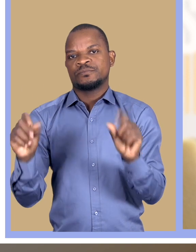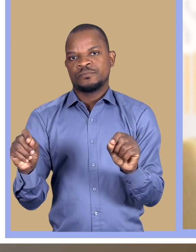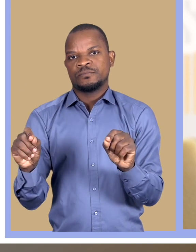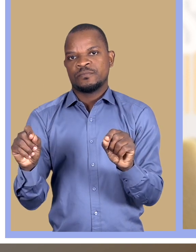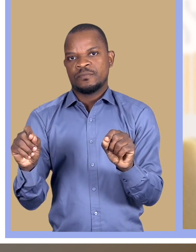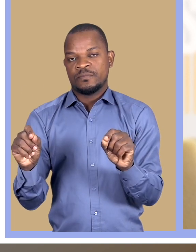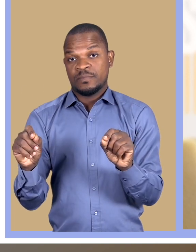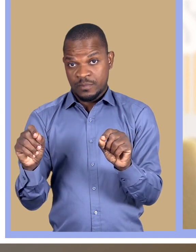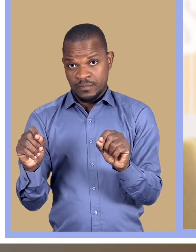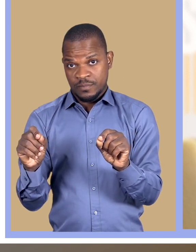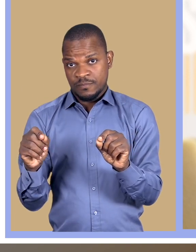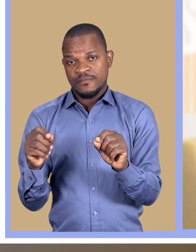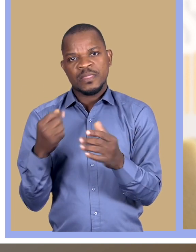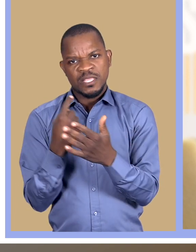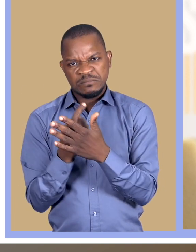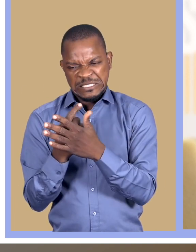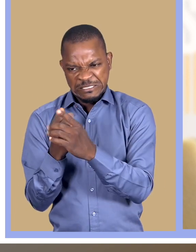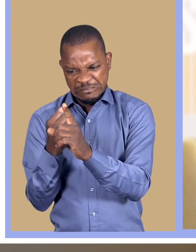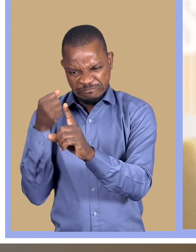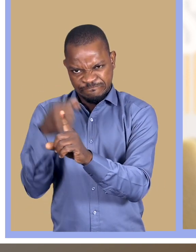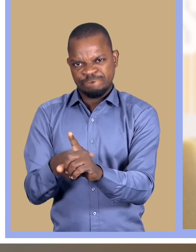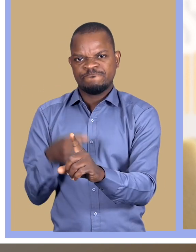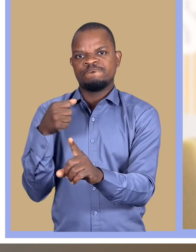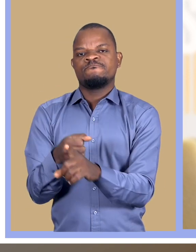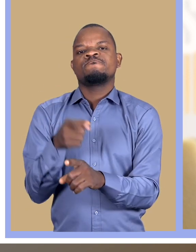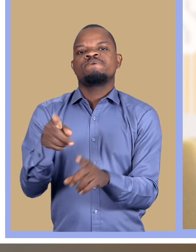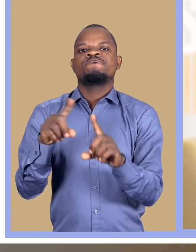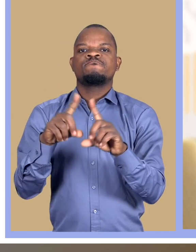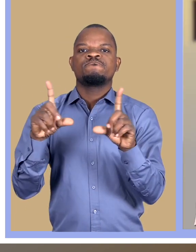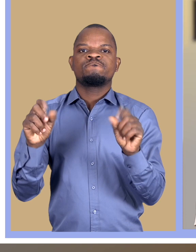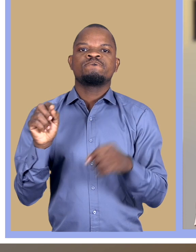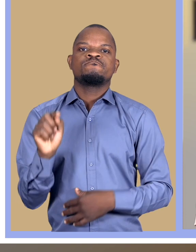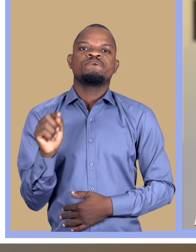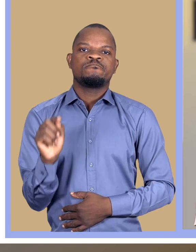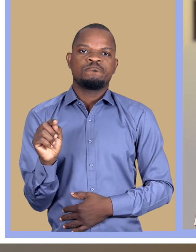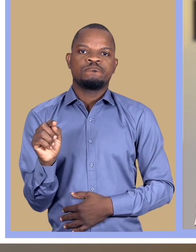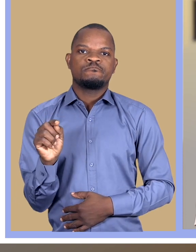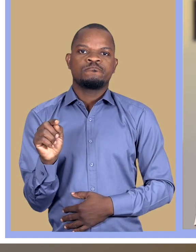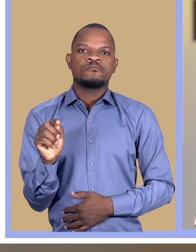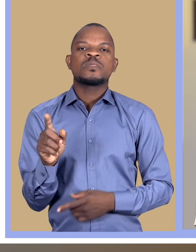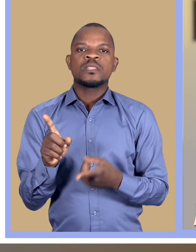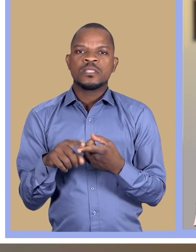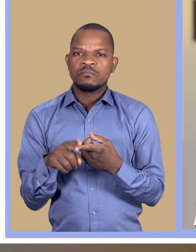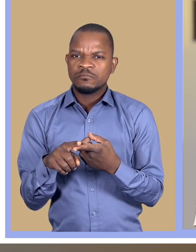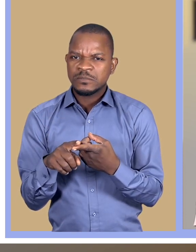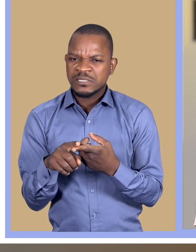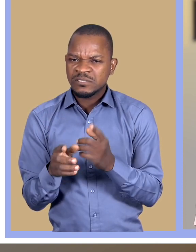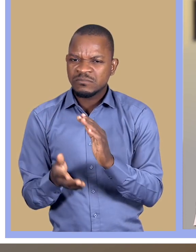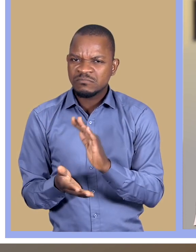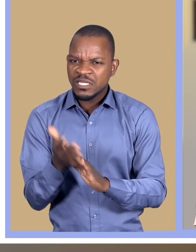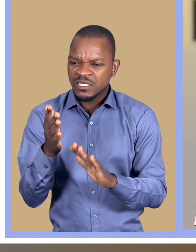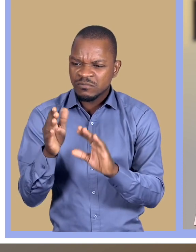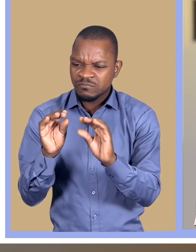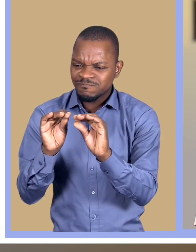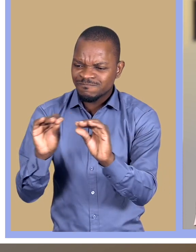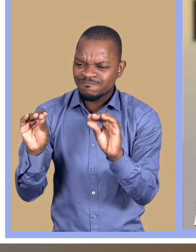nós precisamos combater esta desinformação na origem, investir na educação ambiental